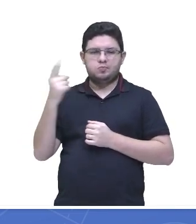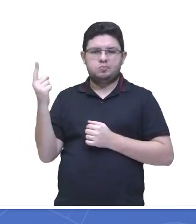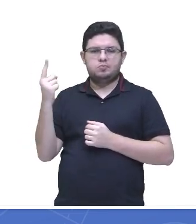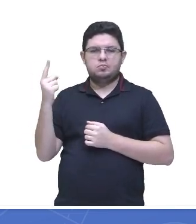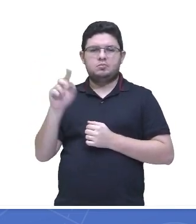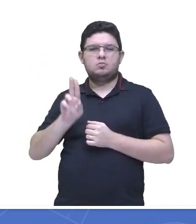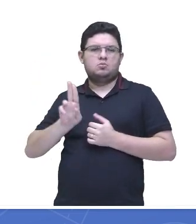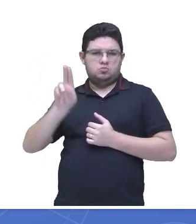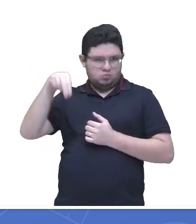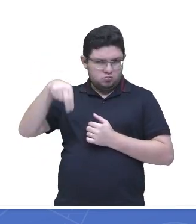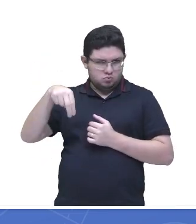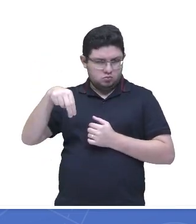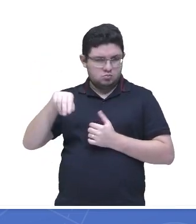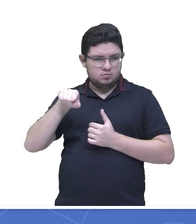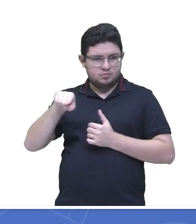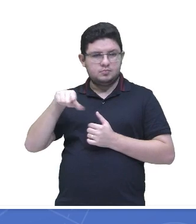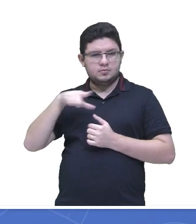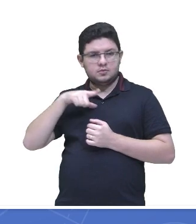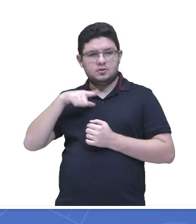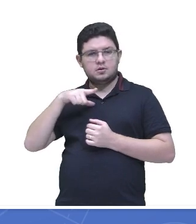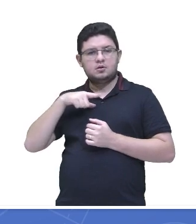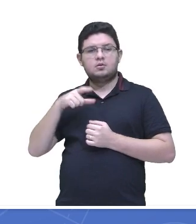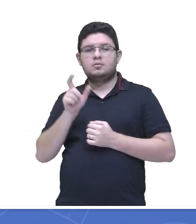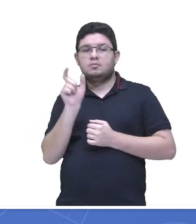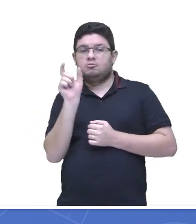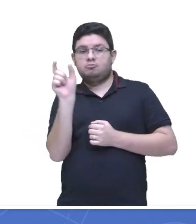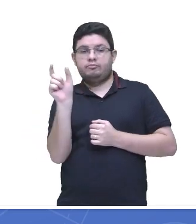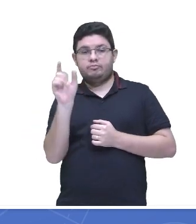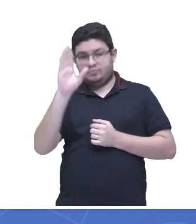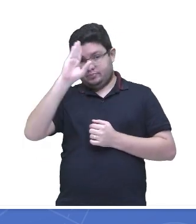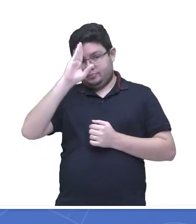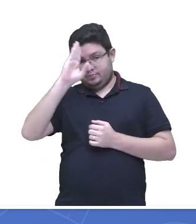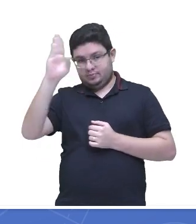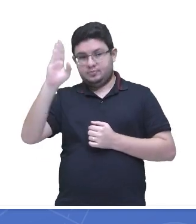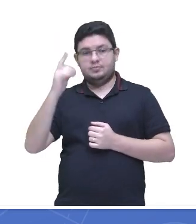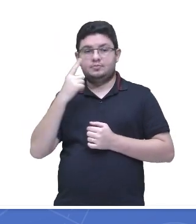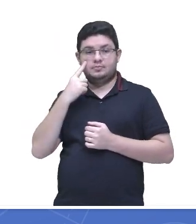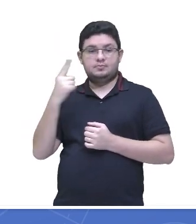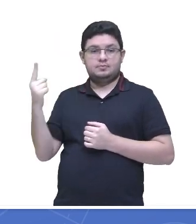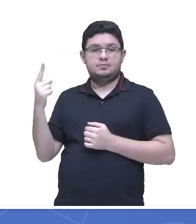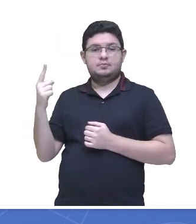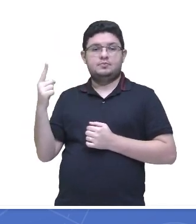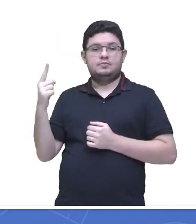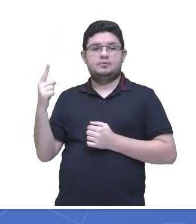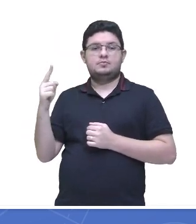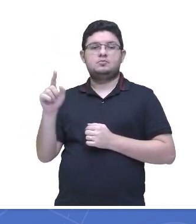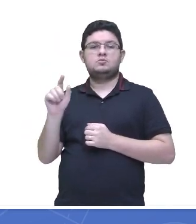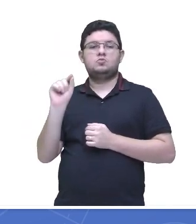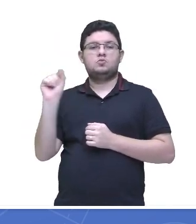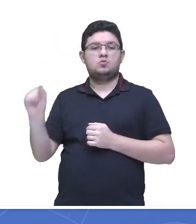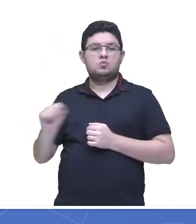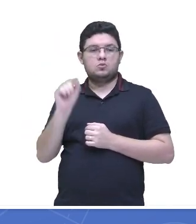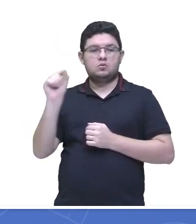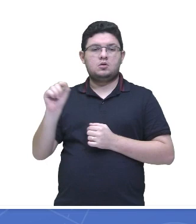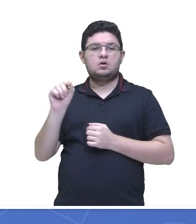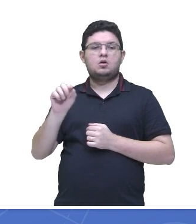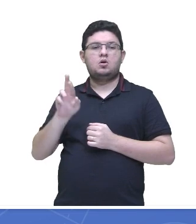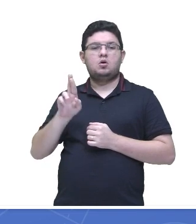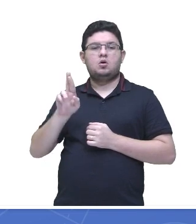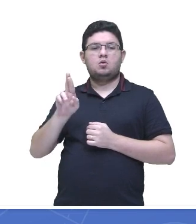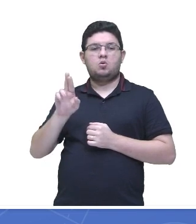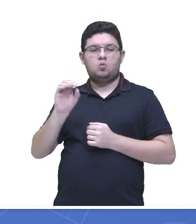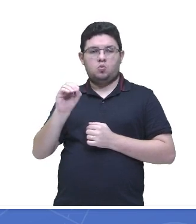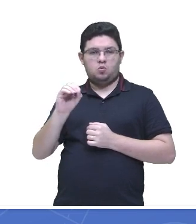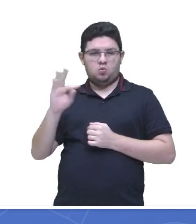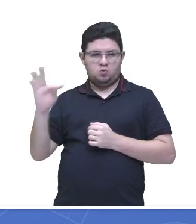Vejam que eu tenho a palavra raiz, que vai aparecer agora para vocês. A palavra raiz é a palavra original, que é